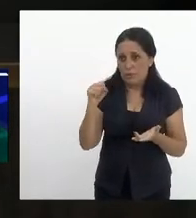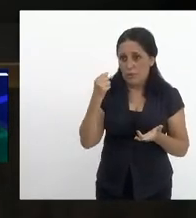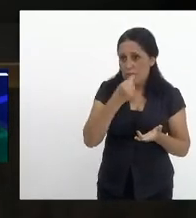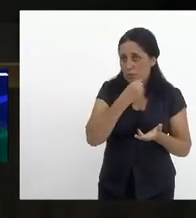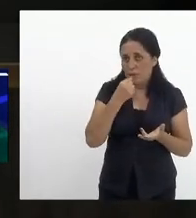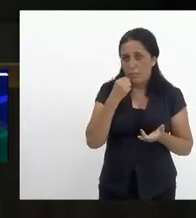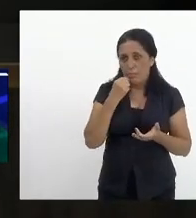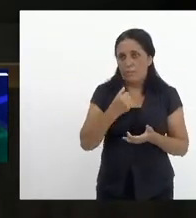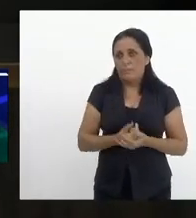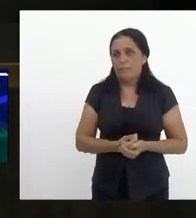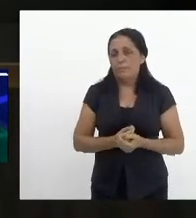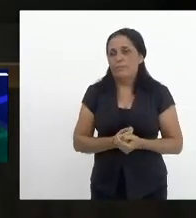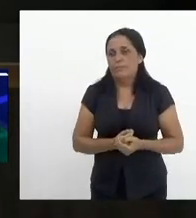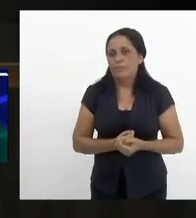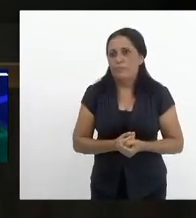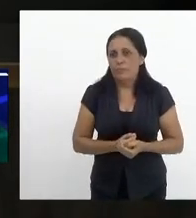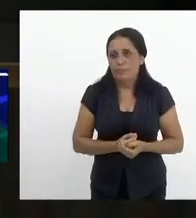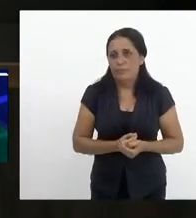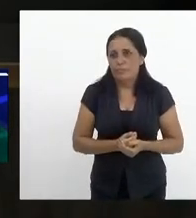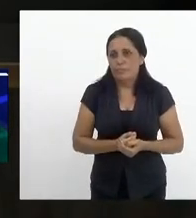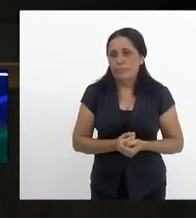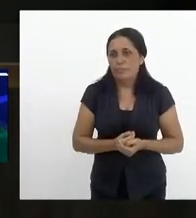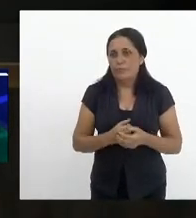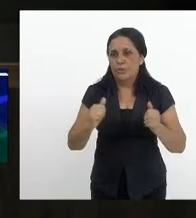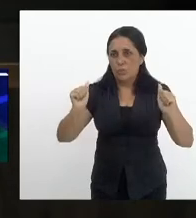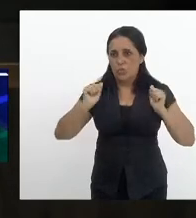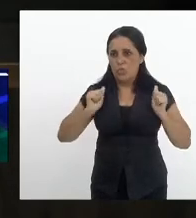setembro. Goleiro nós já temos.